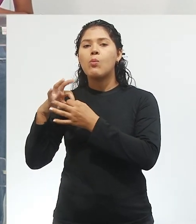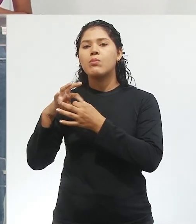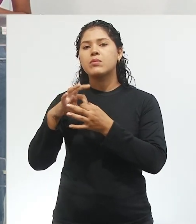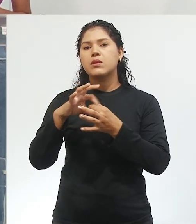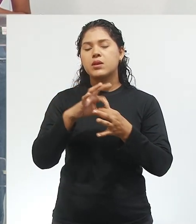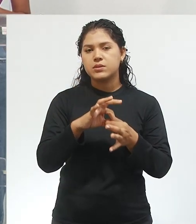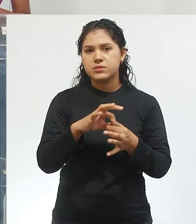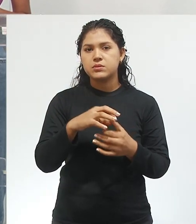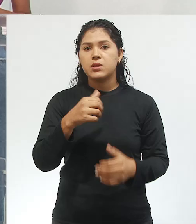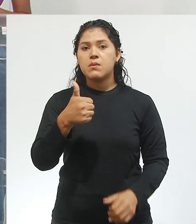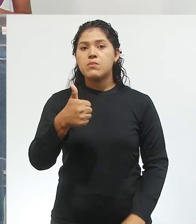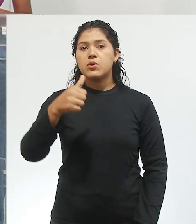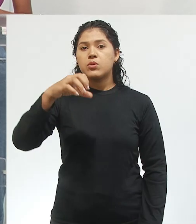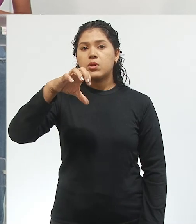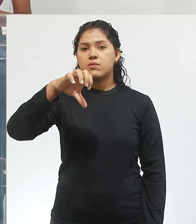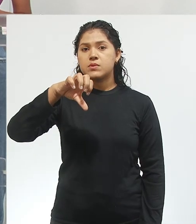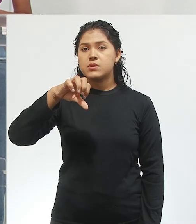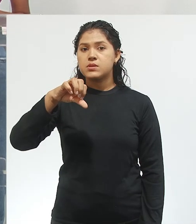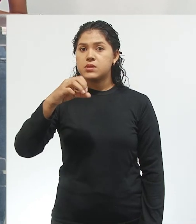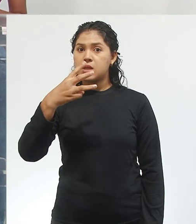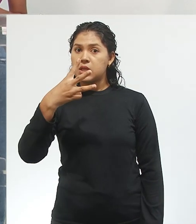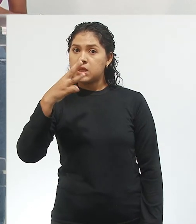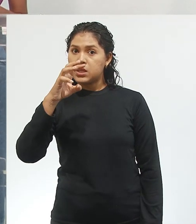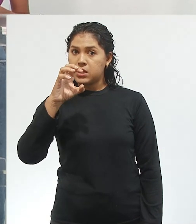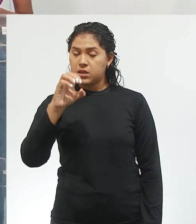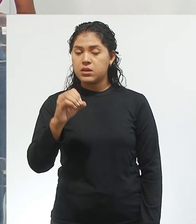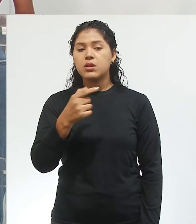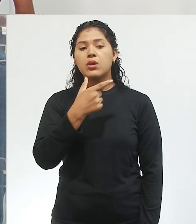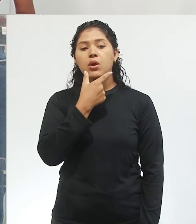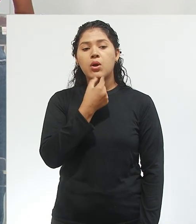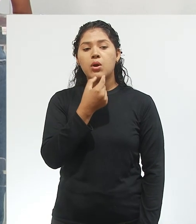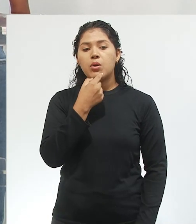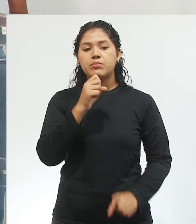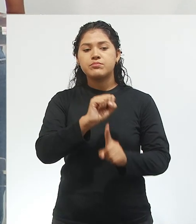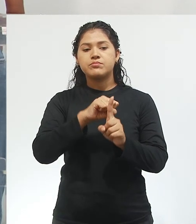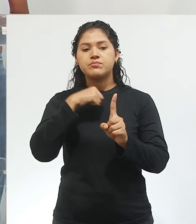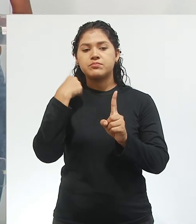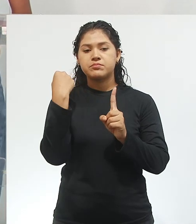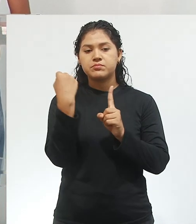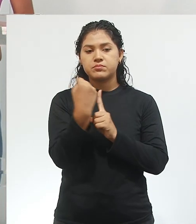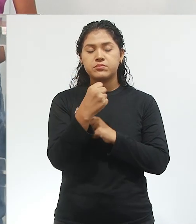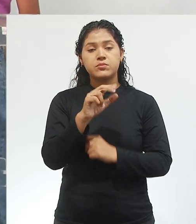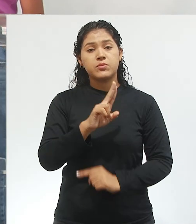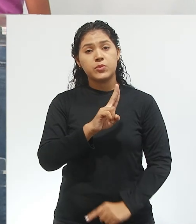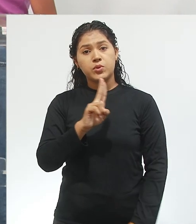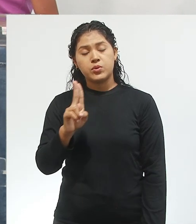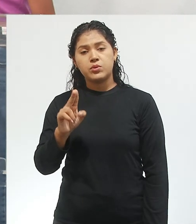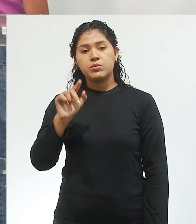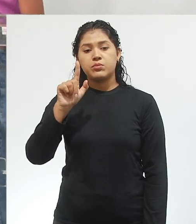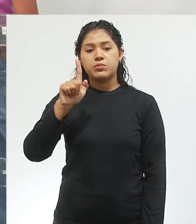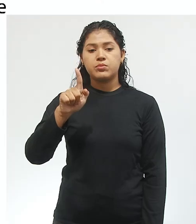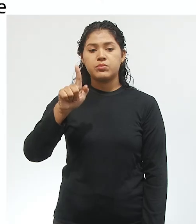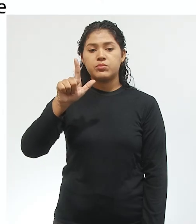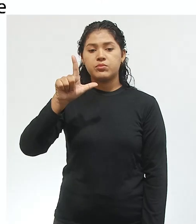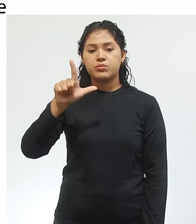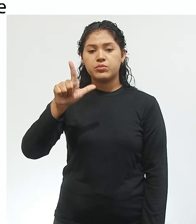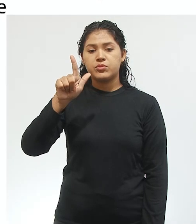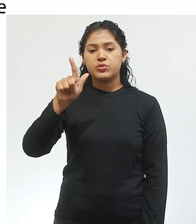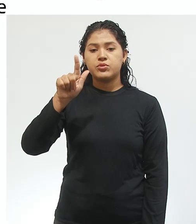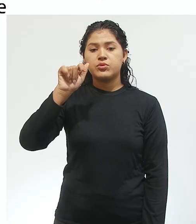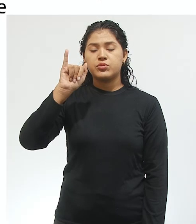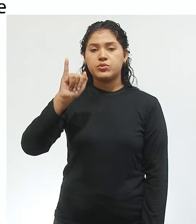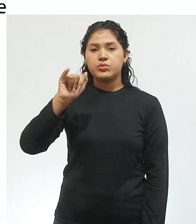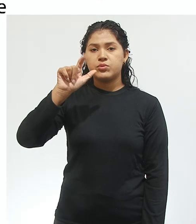Em 1930, por um sociólogo chamado Gilberto Freire. Ele vai, por